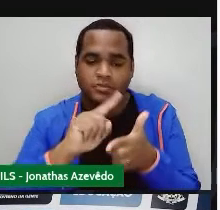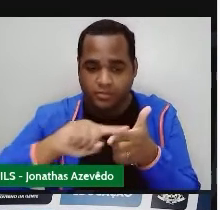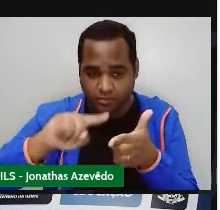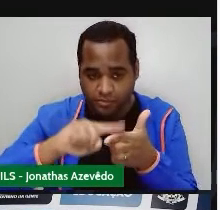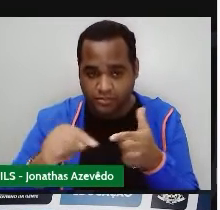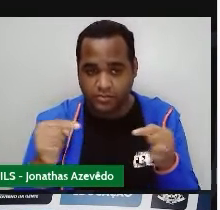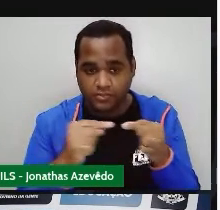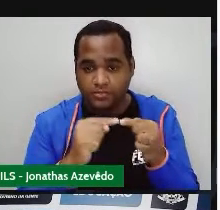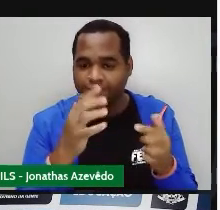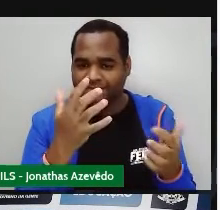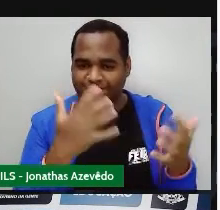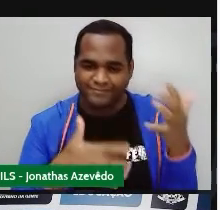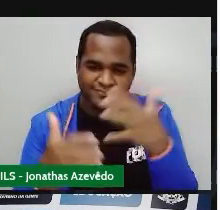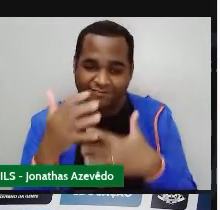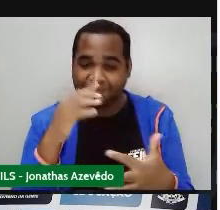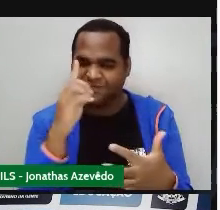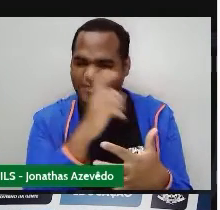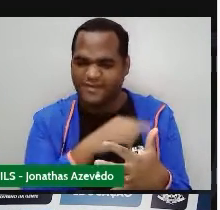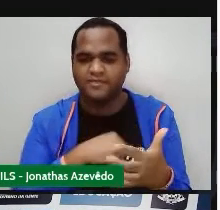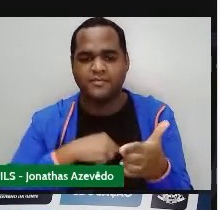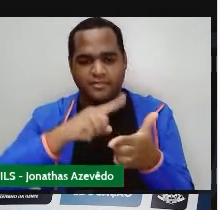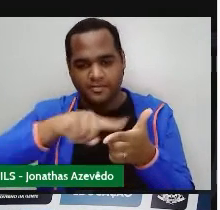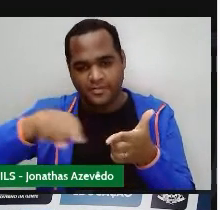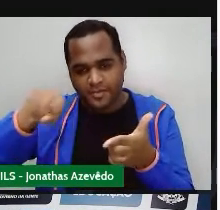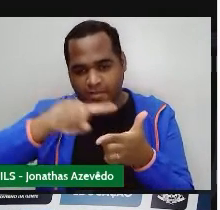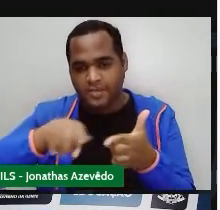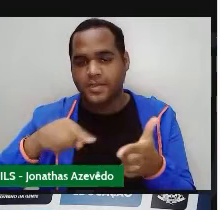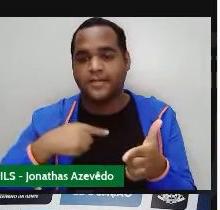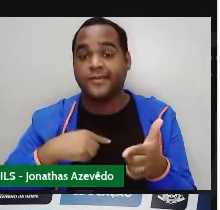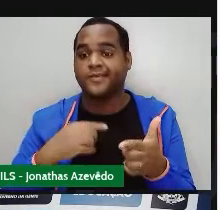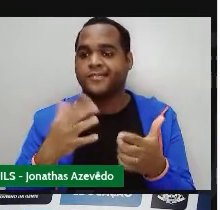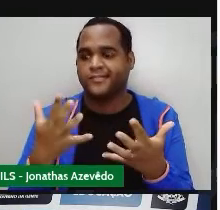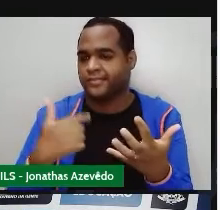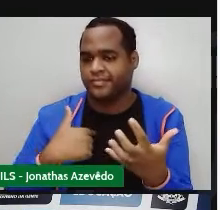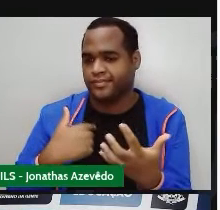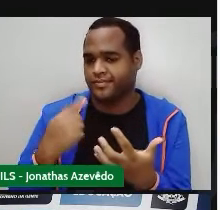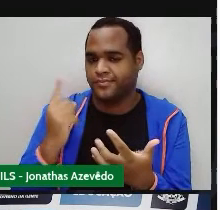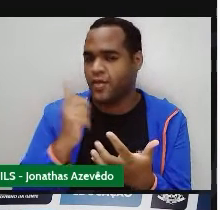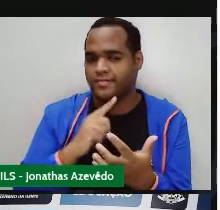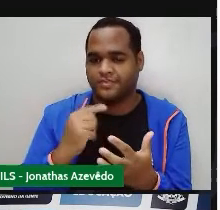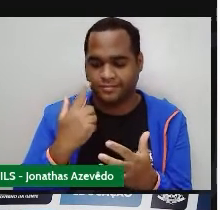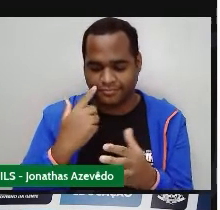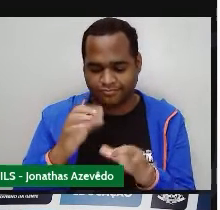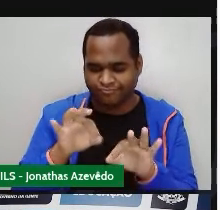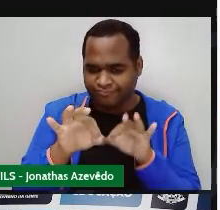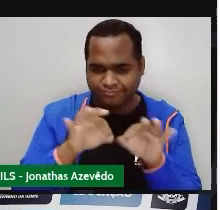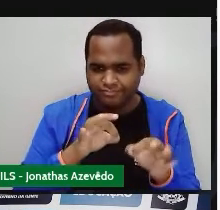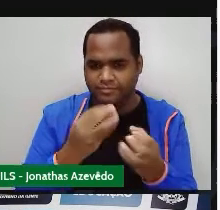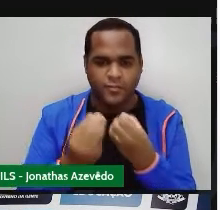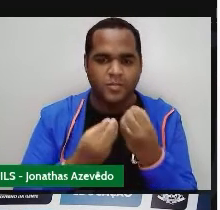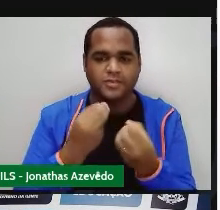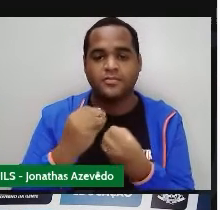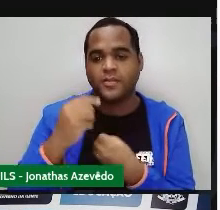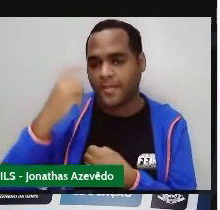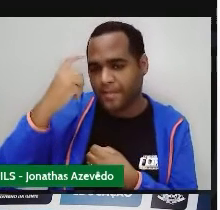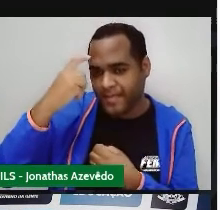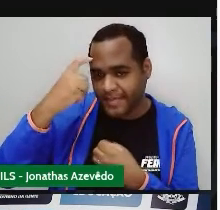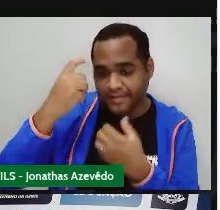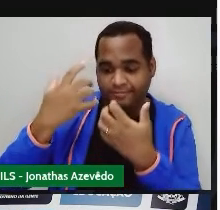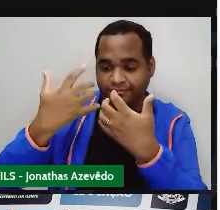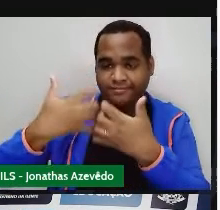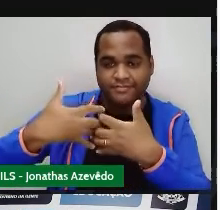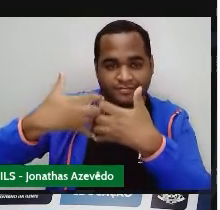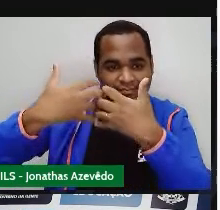situações mais elaboradas e que exigem de nós uma construir vamos dizer assim no raciocínio